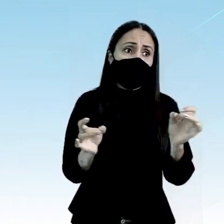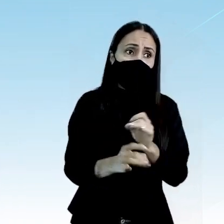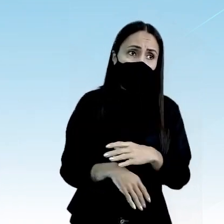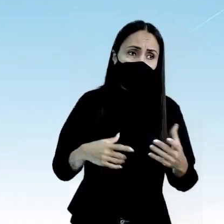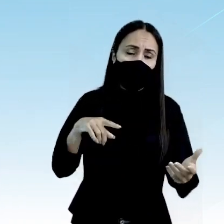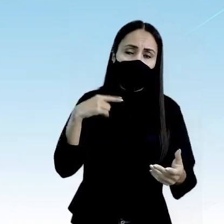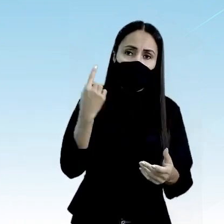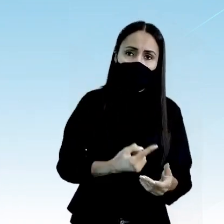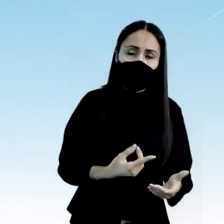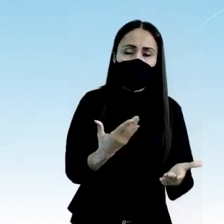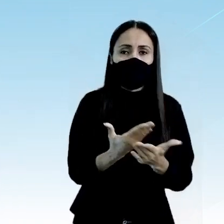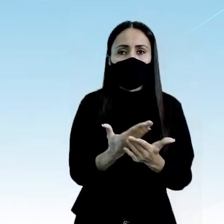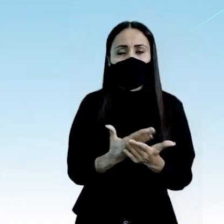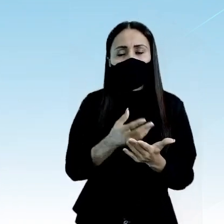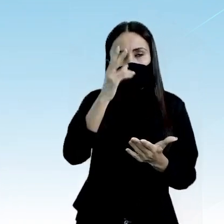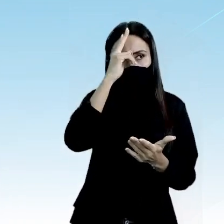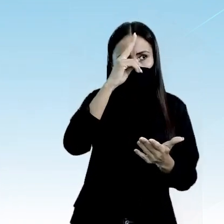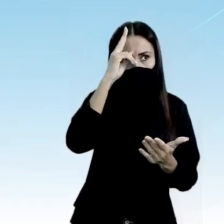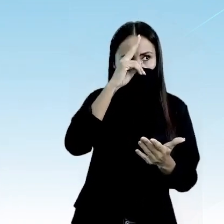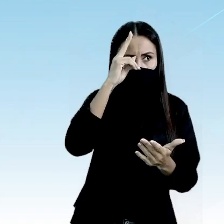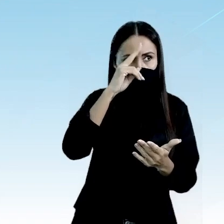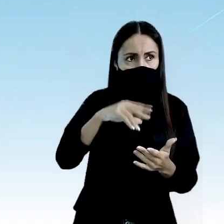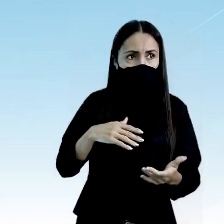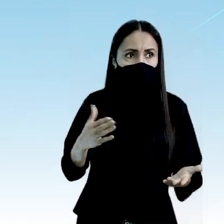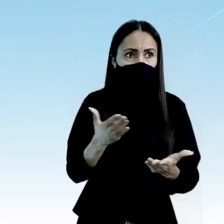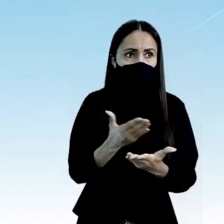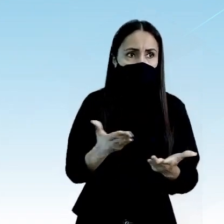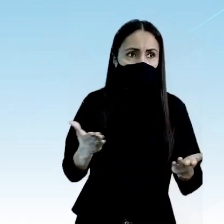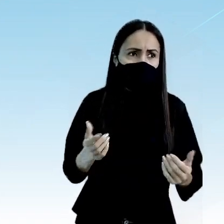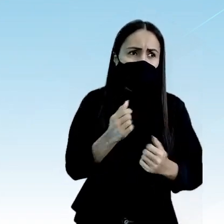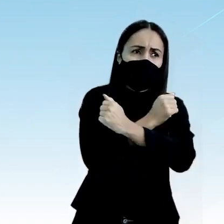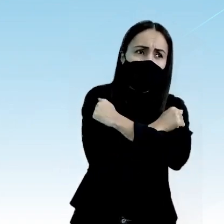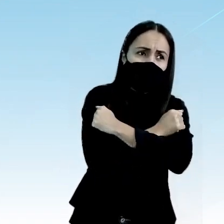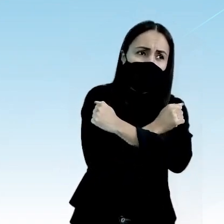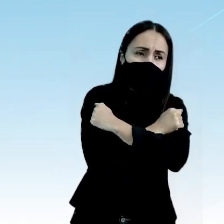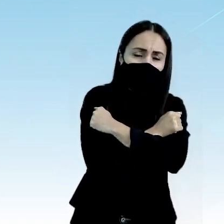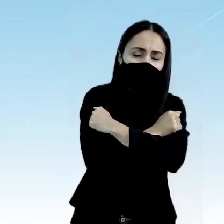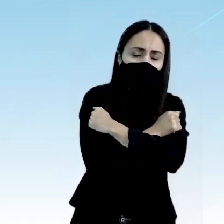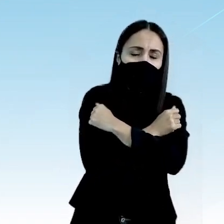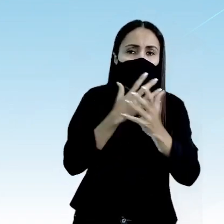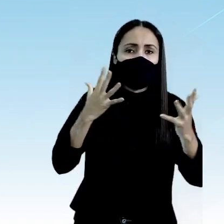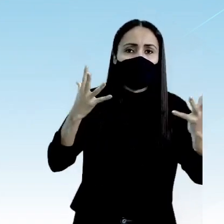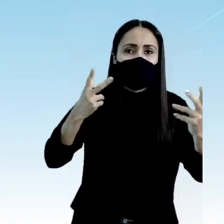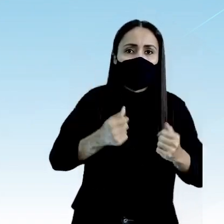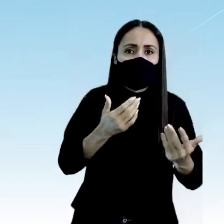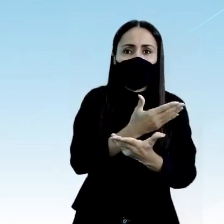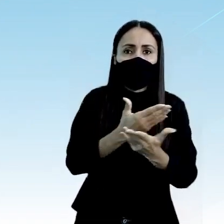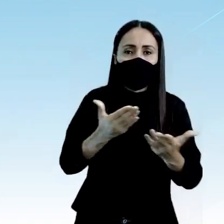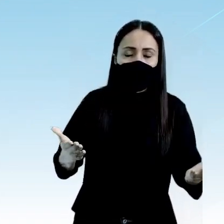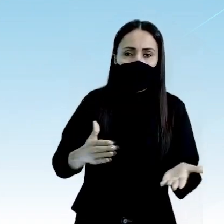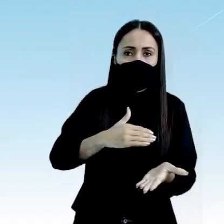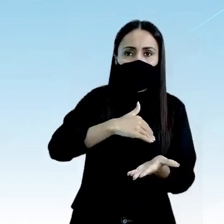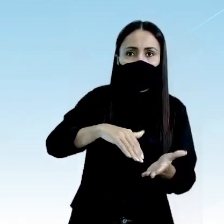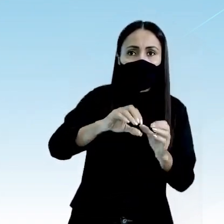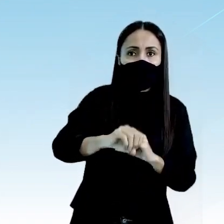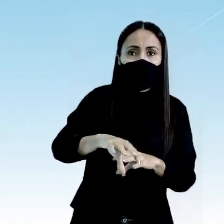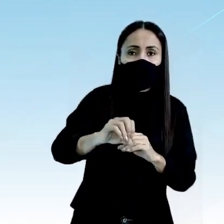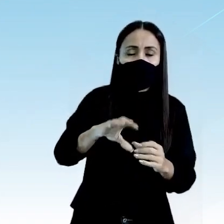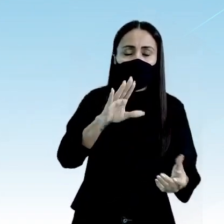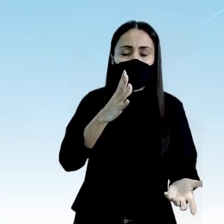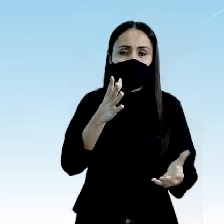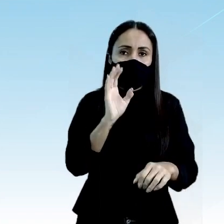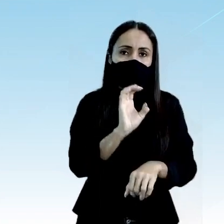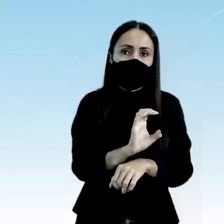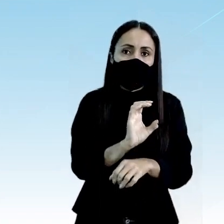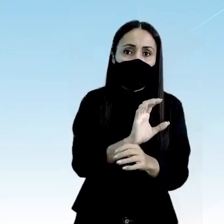de história, tá certo? Deixando para vocês um forte abraço, né, da Secretaria de Educação do Estado de